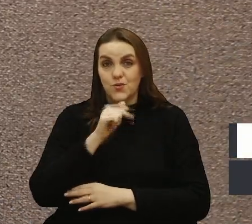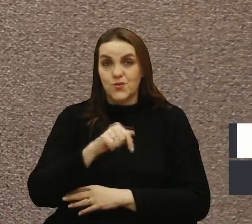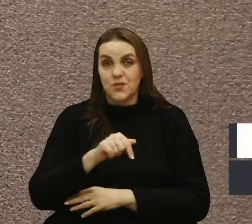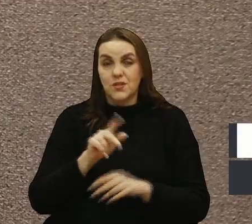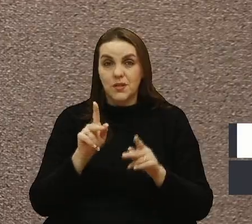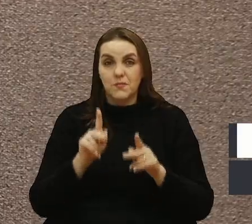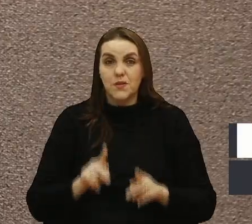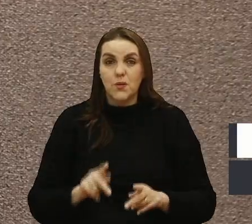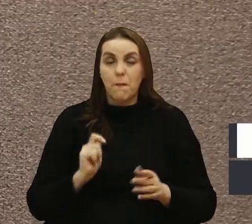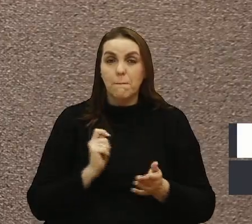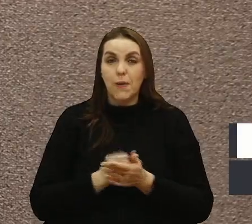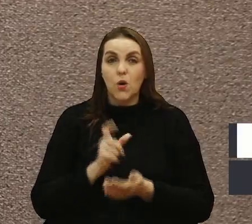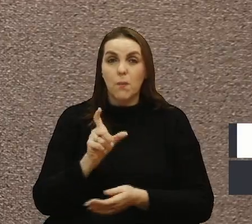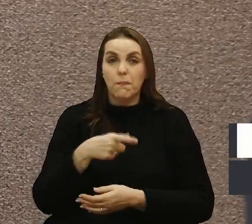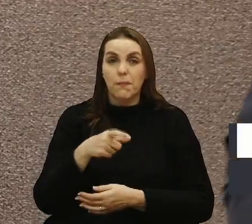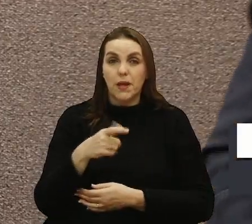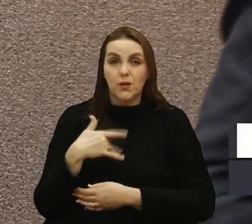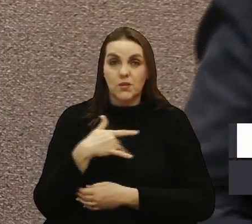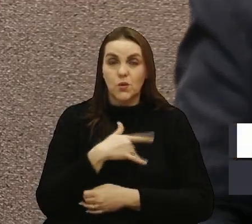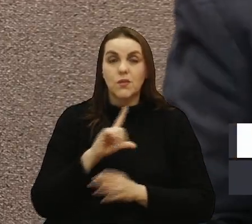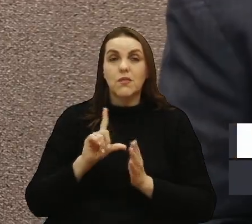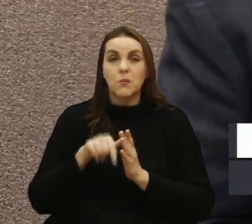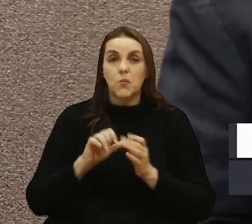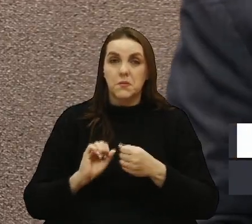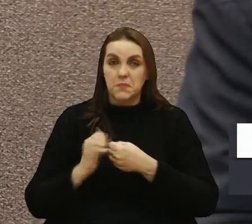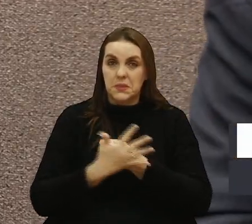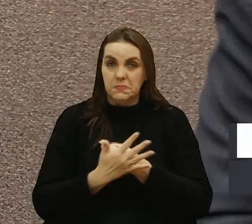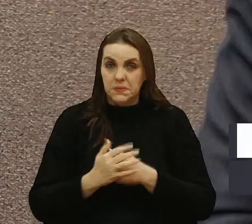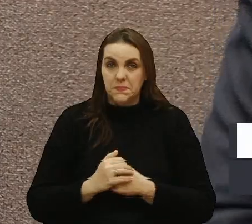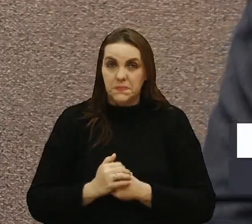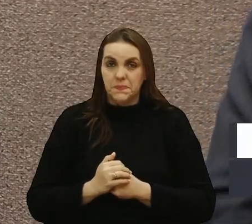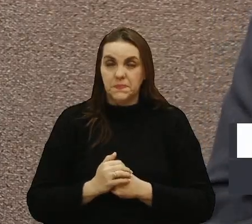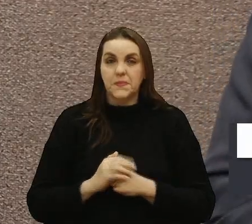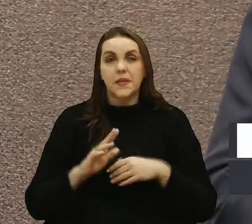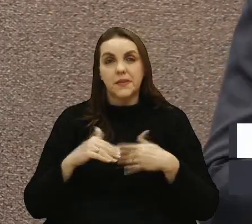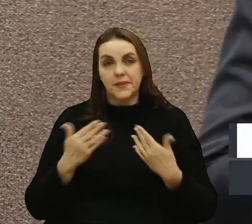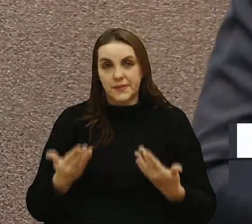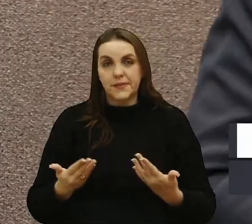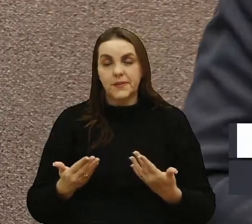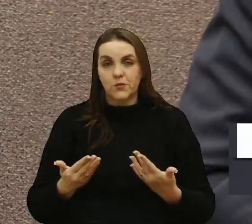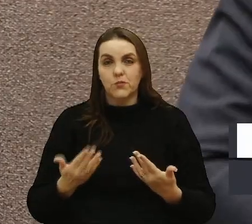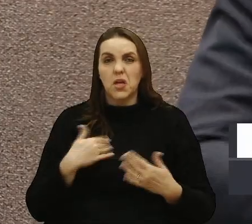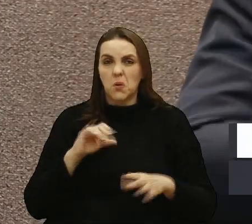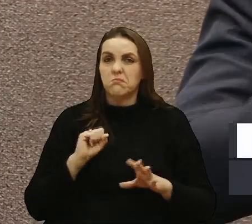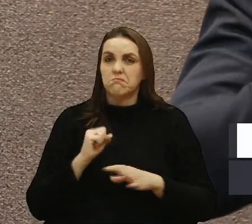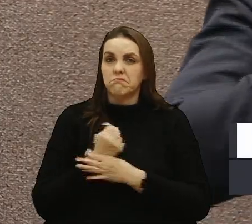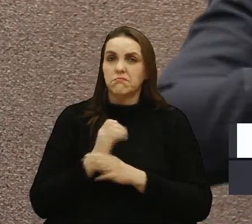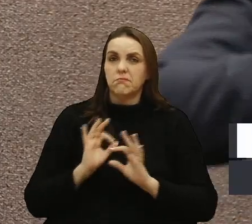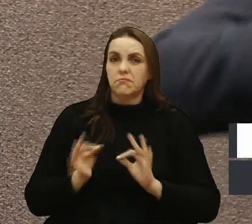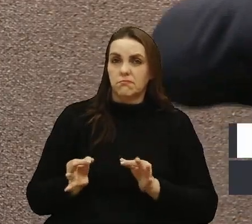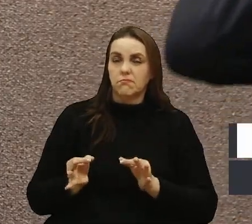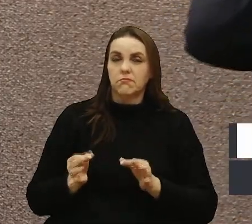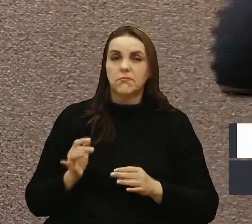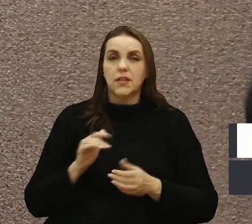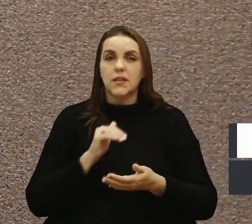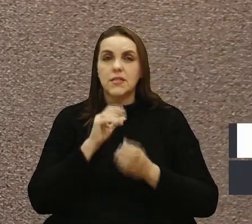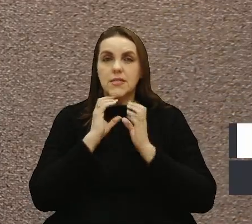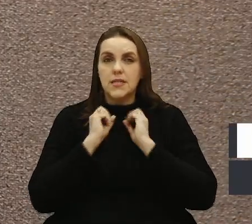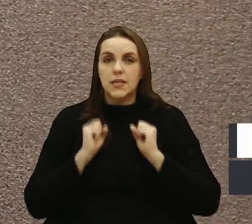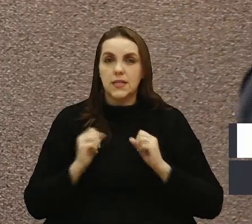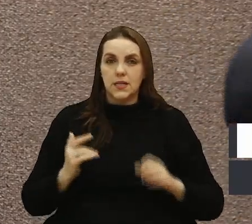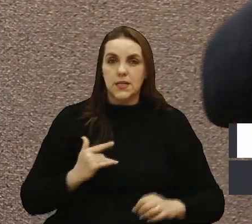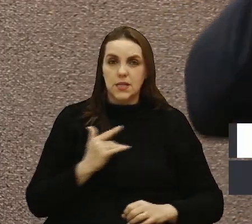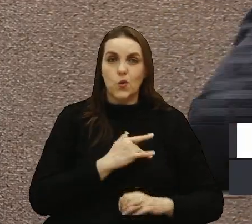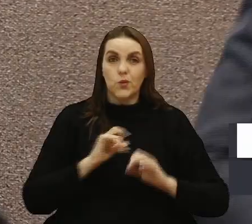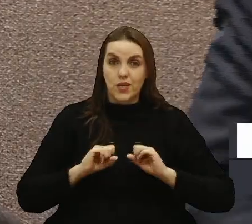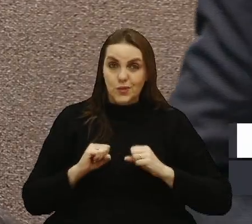plano de saúde depois da pandemia. Então, nobres colegas, estou muito seguro que a Secretaria de Saúde está se empenhando,